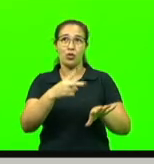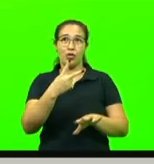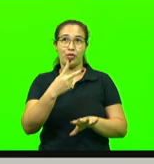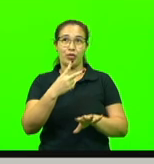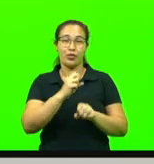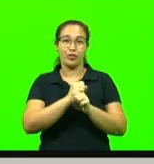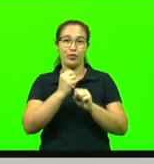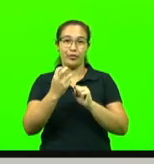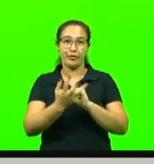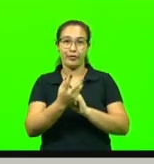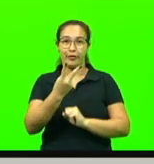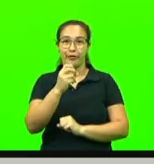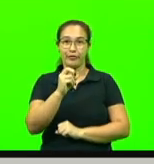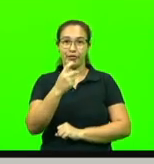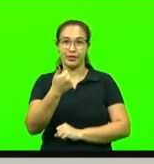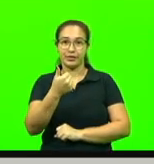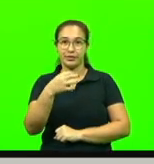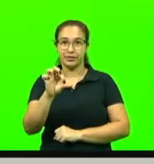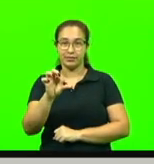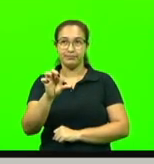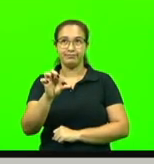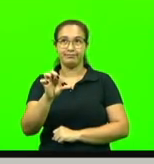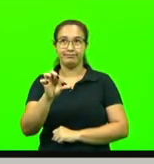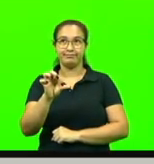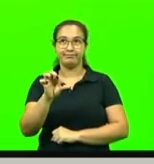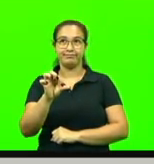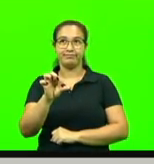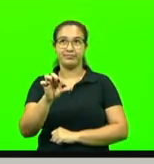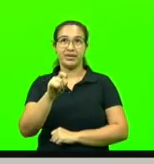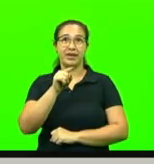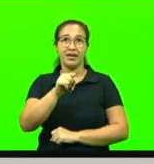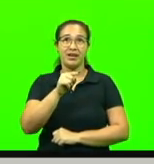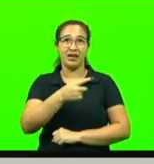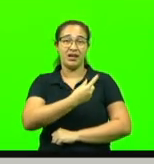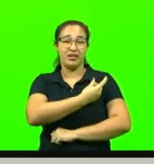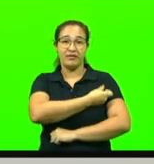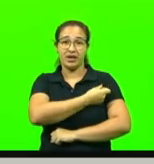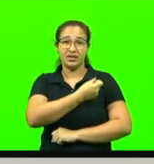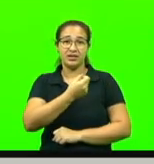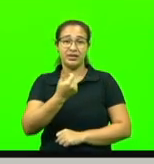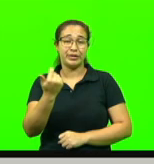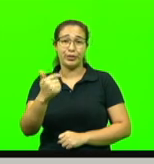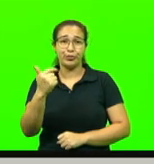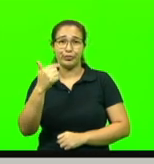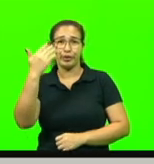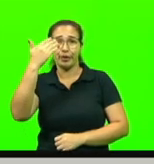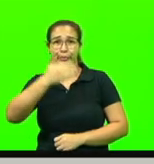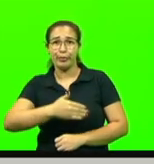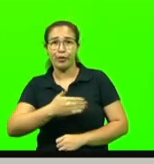Covid-19 com vacina desprovida de comprovação científica,